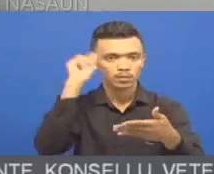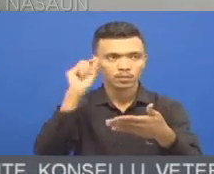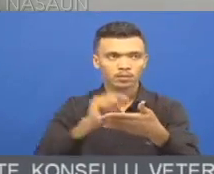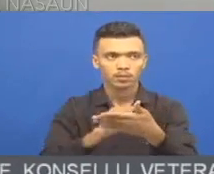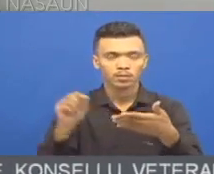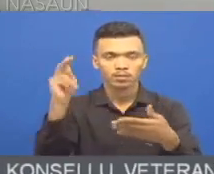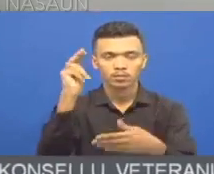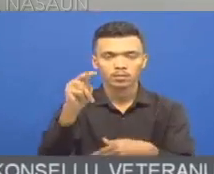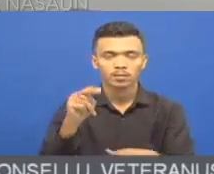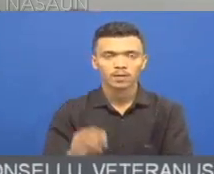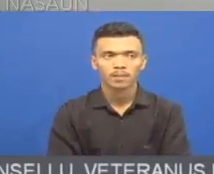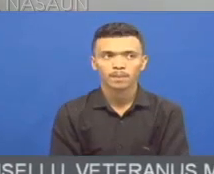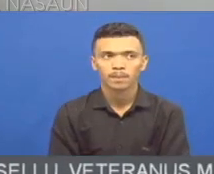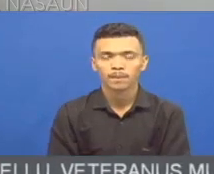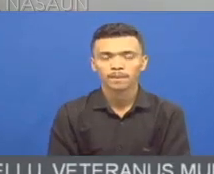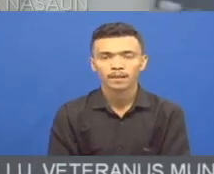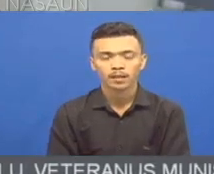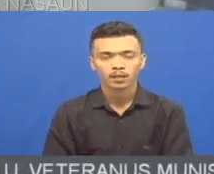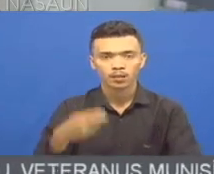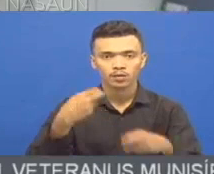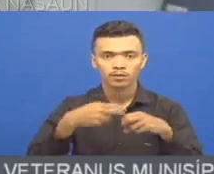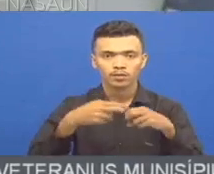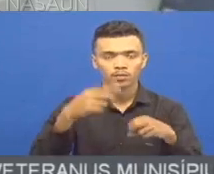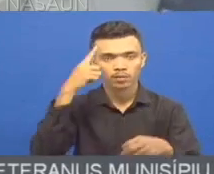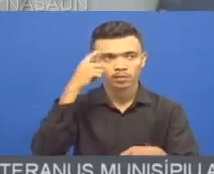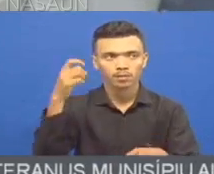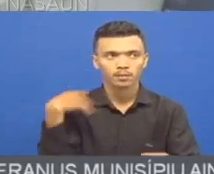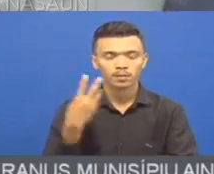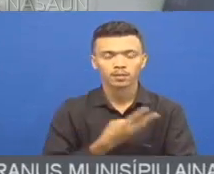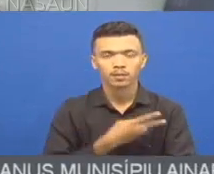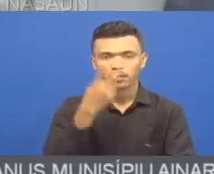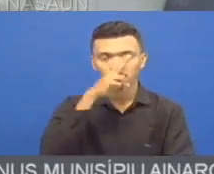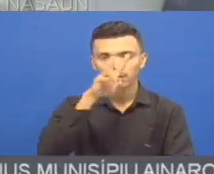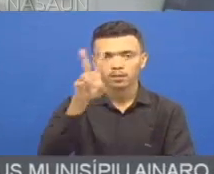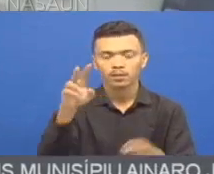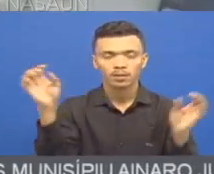necessita. Implica também, estamos a recata que lá ia